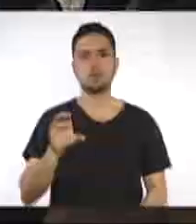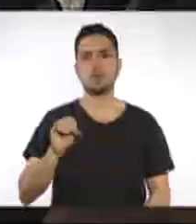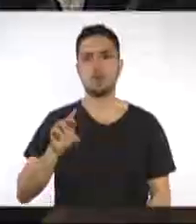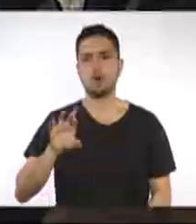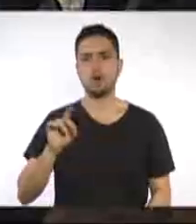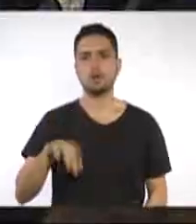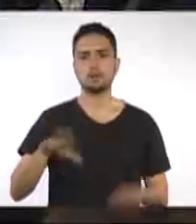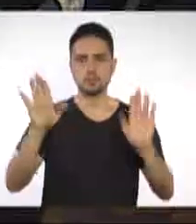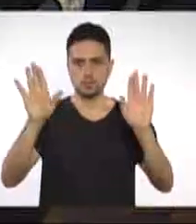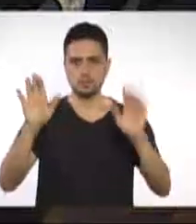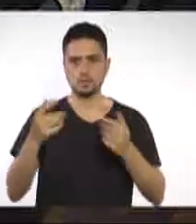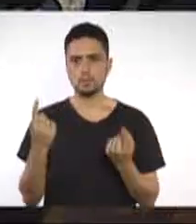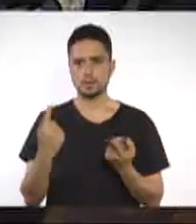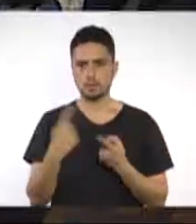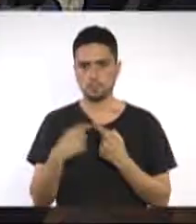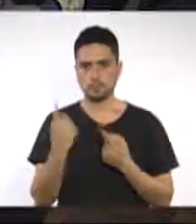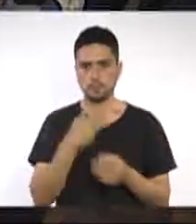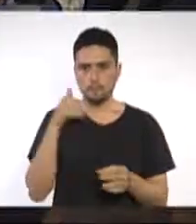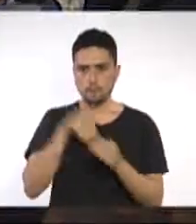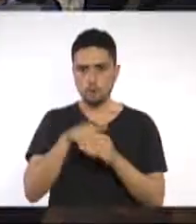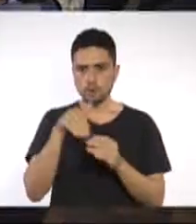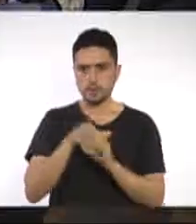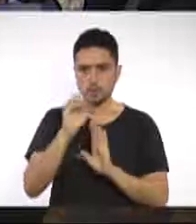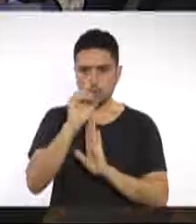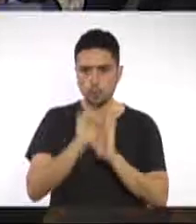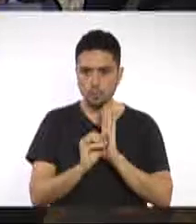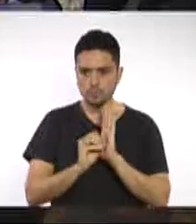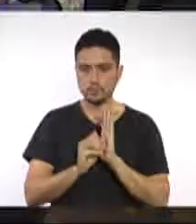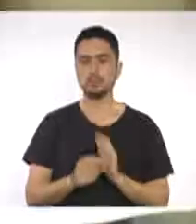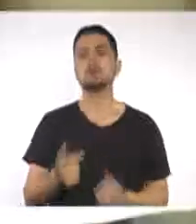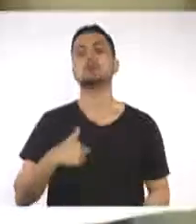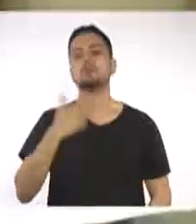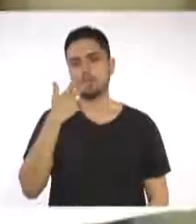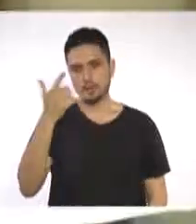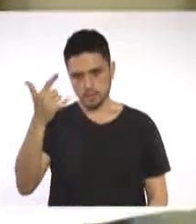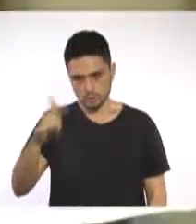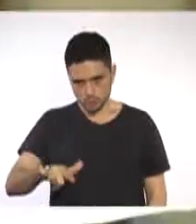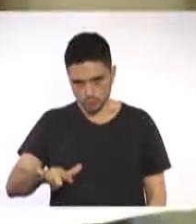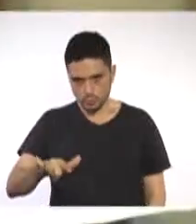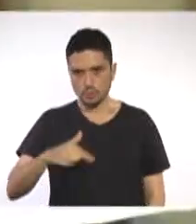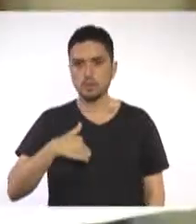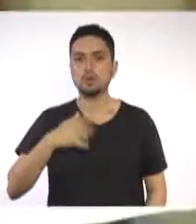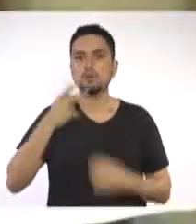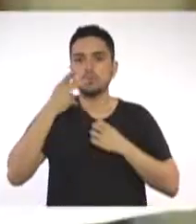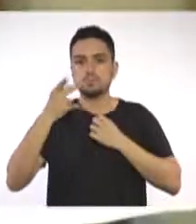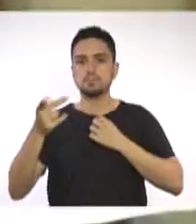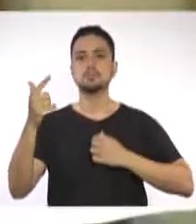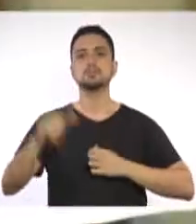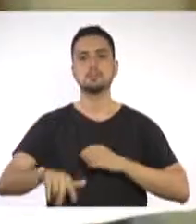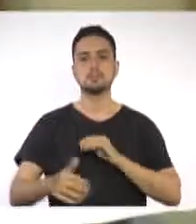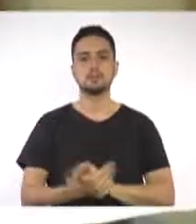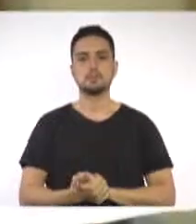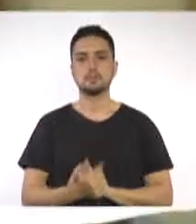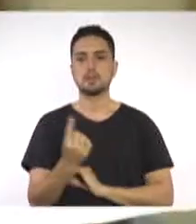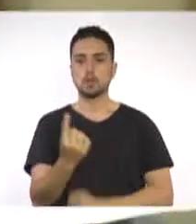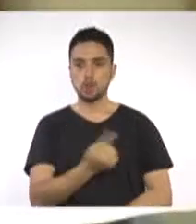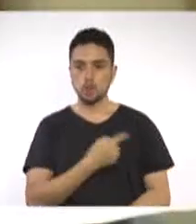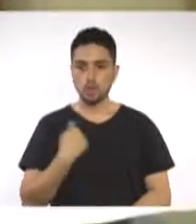votando Nós um estamos- ofício em nome da Comissão de Eu Tributação. vou repetir. Nós